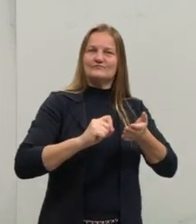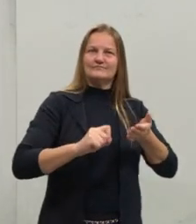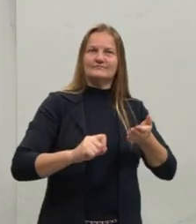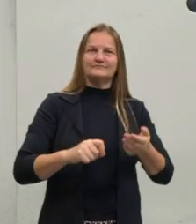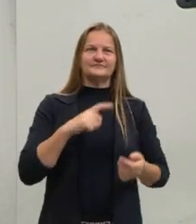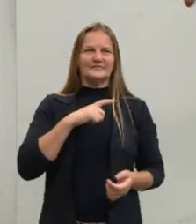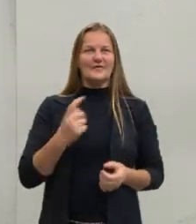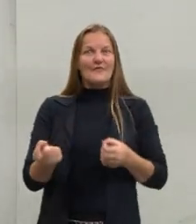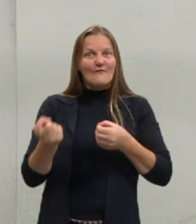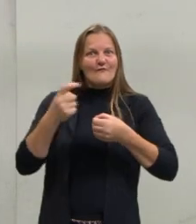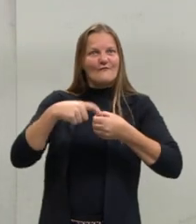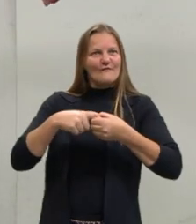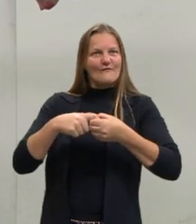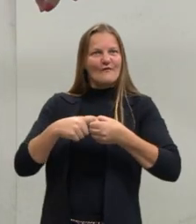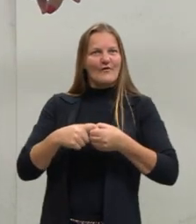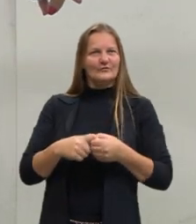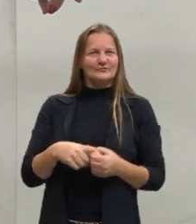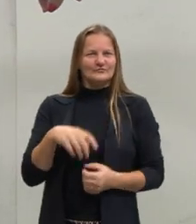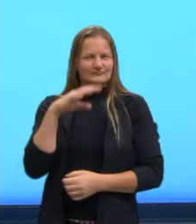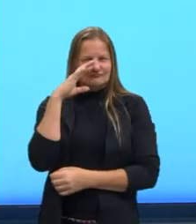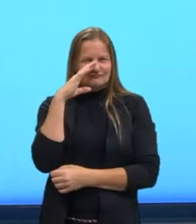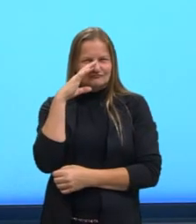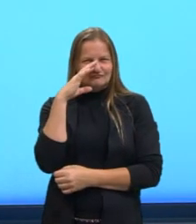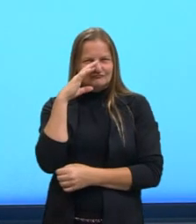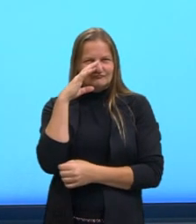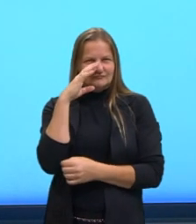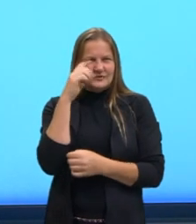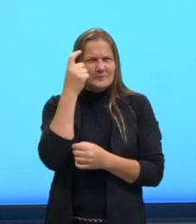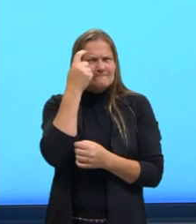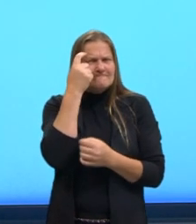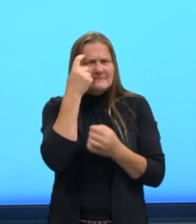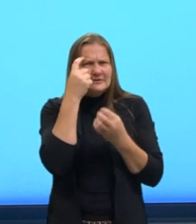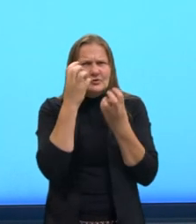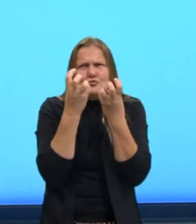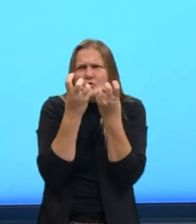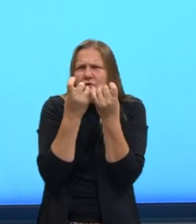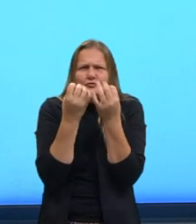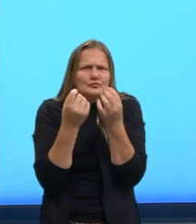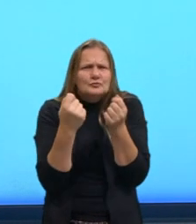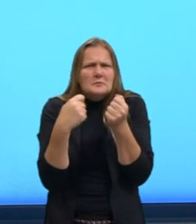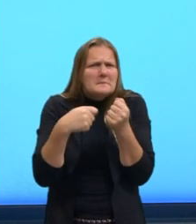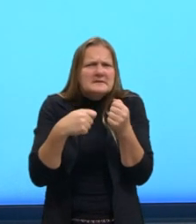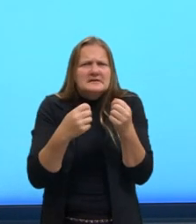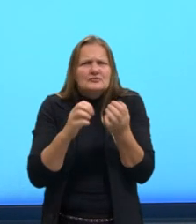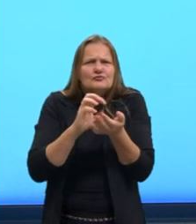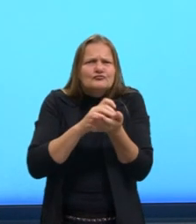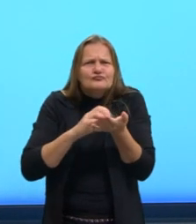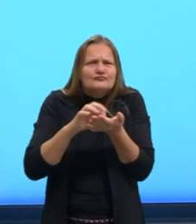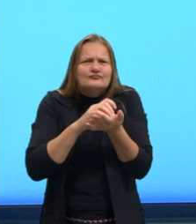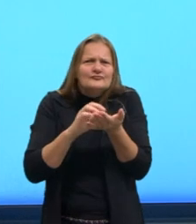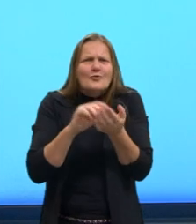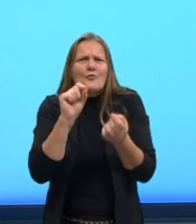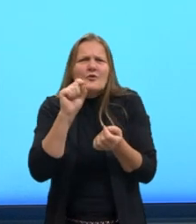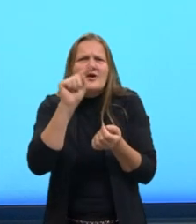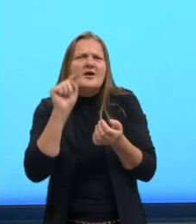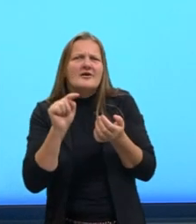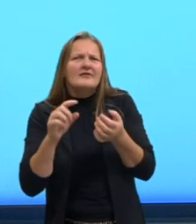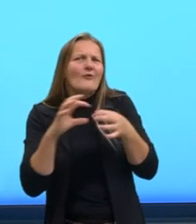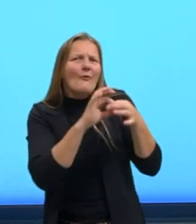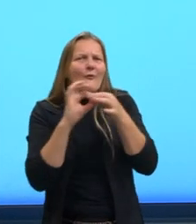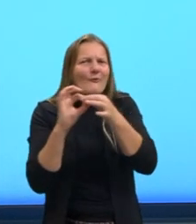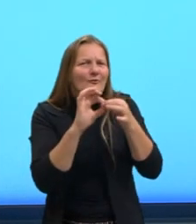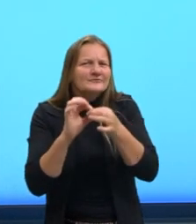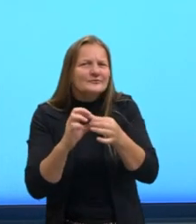Aí eu volto e fico assim calculando milimetricamente tudo que eu preciso o que são os